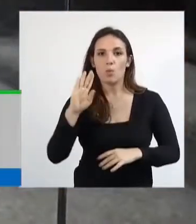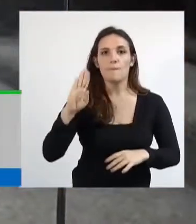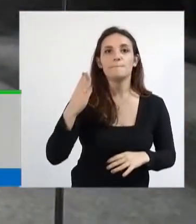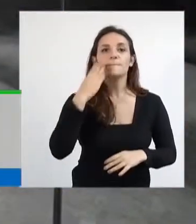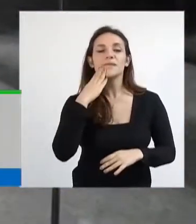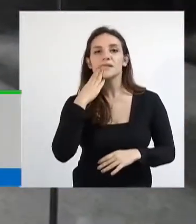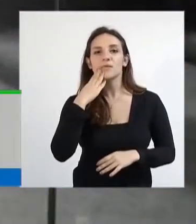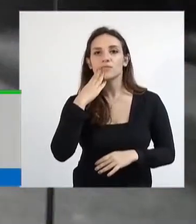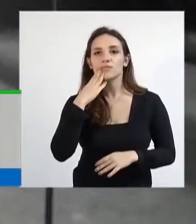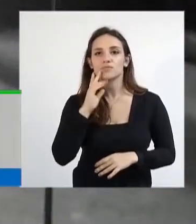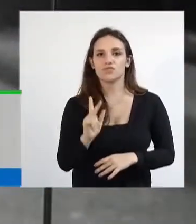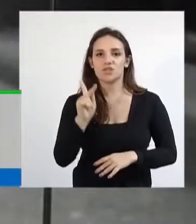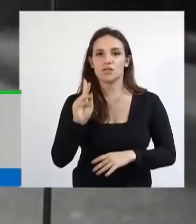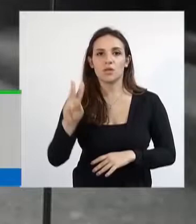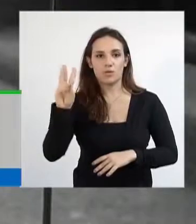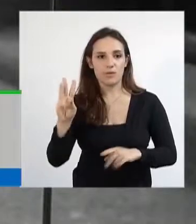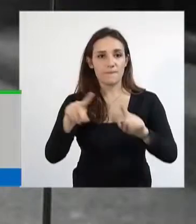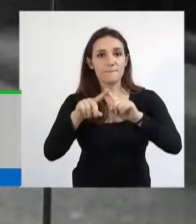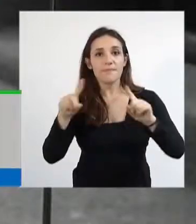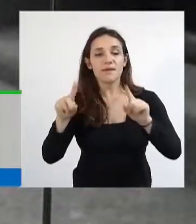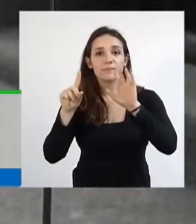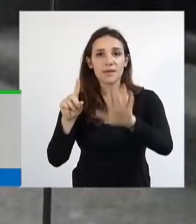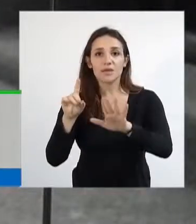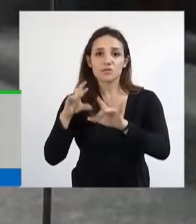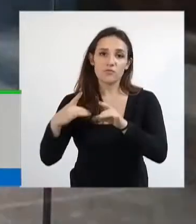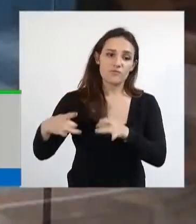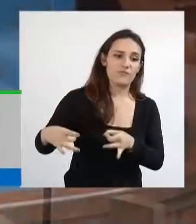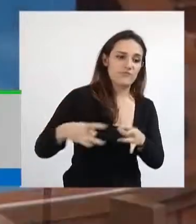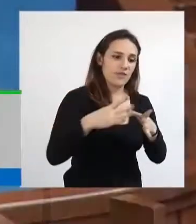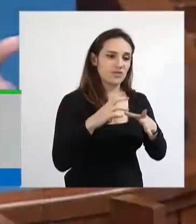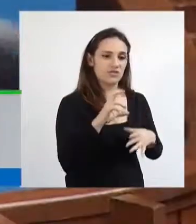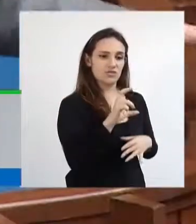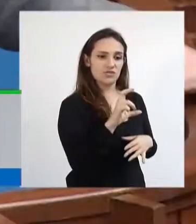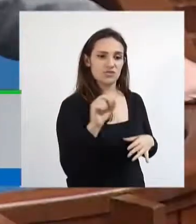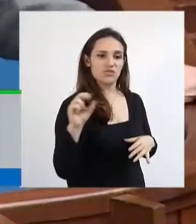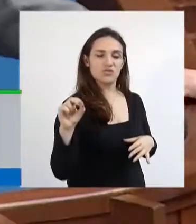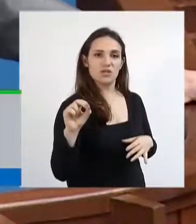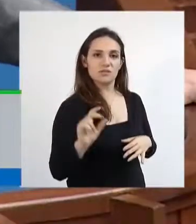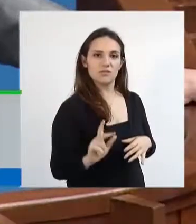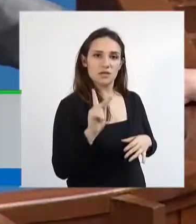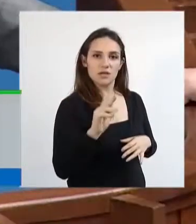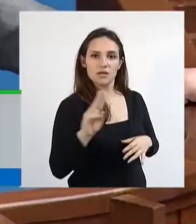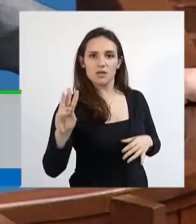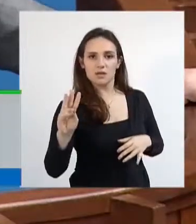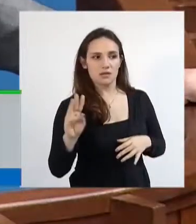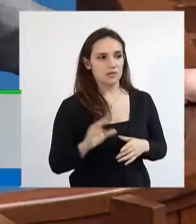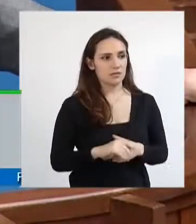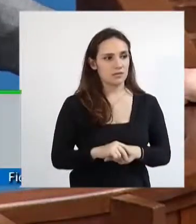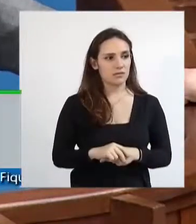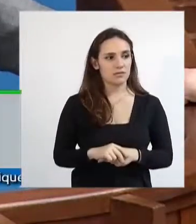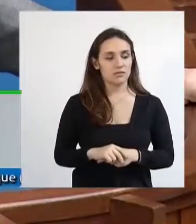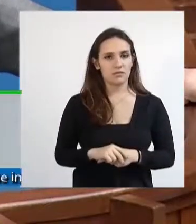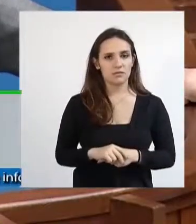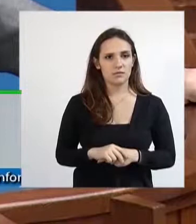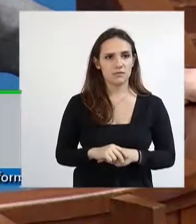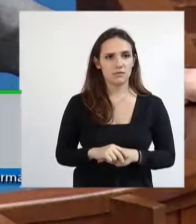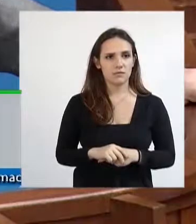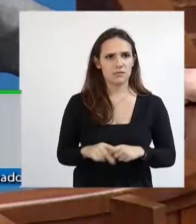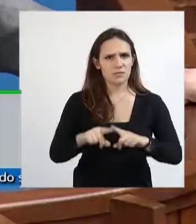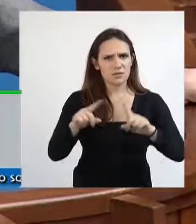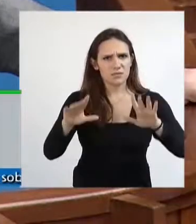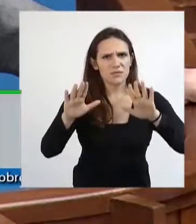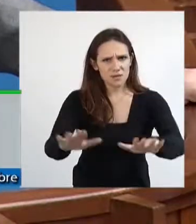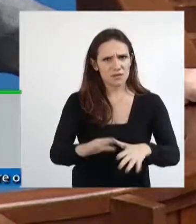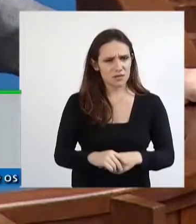entrega 500 milhões de gigawatts, a metade. Quanto que o setor vai pagar para a usina de Belo